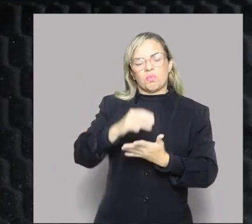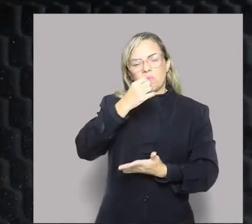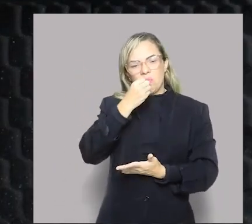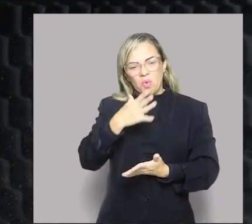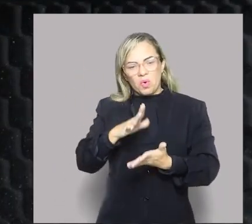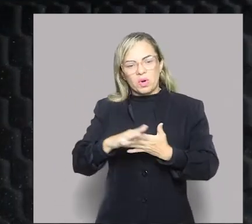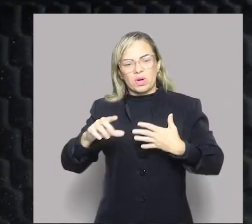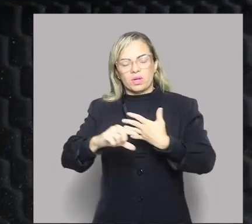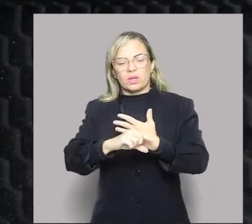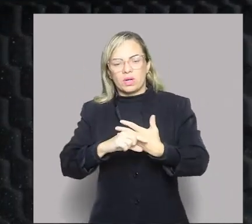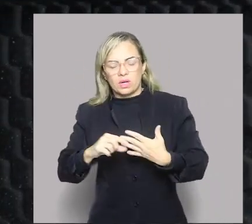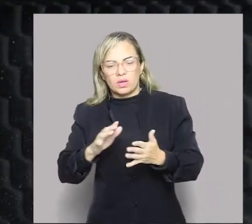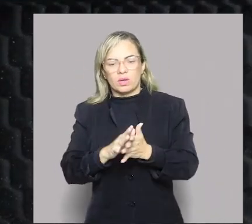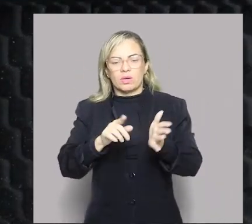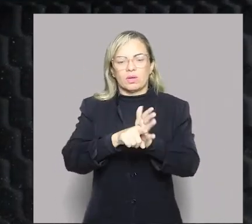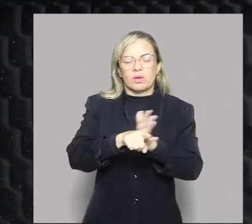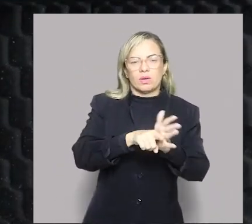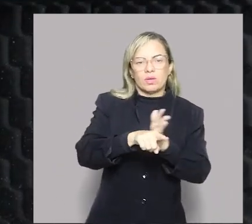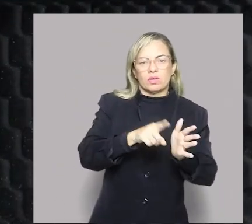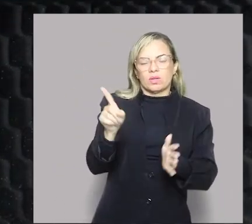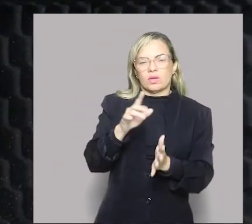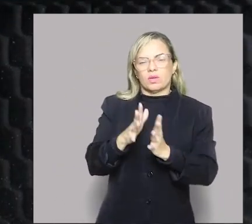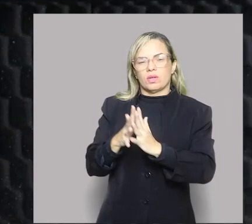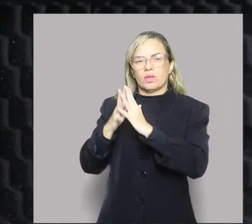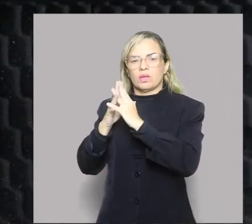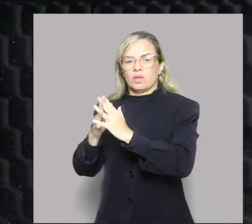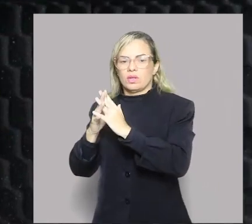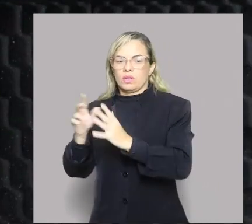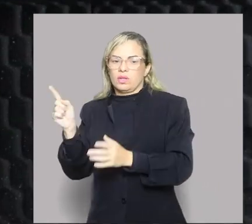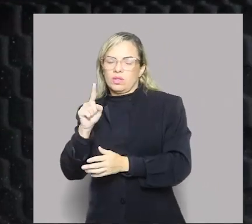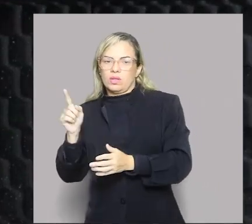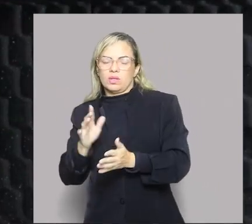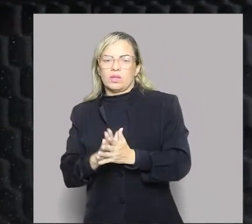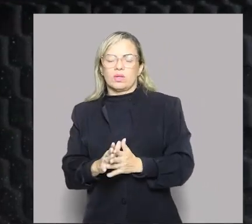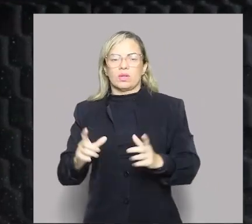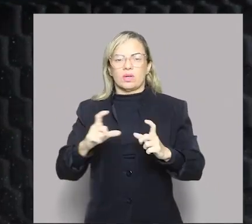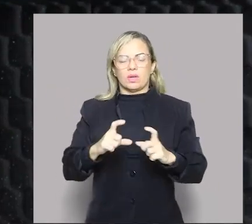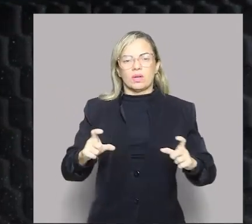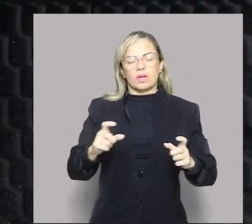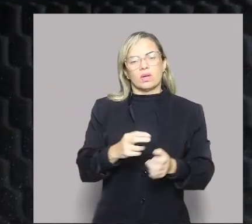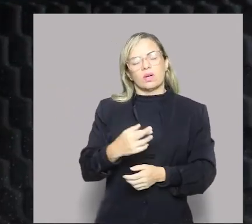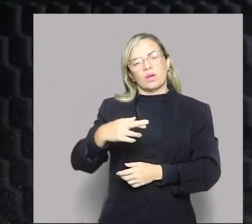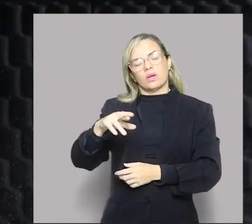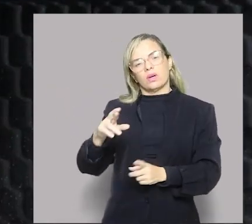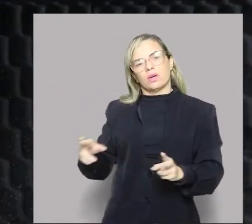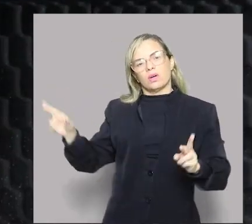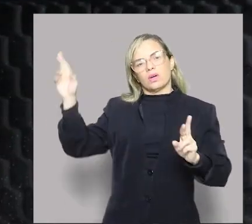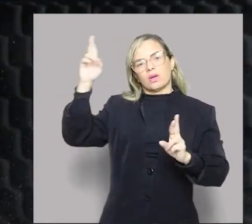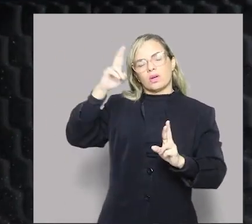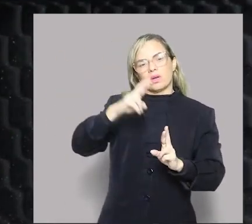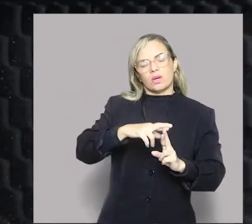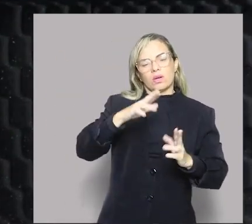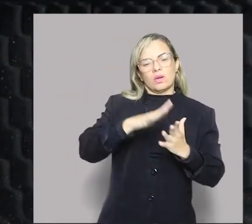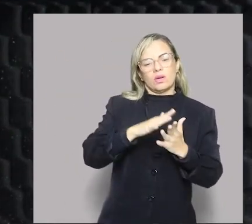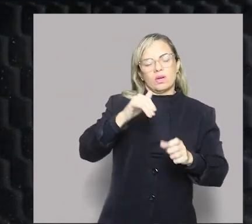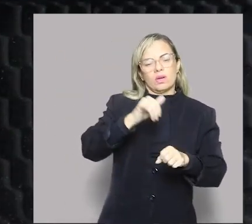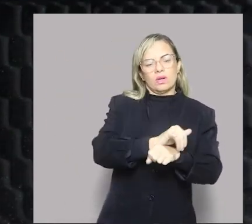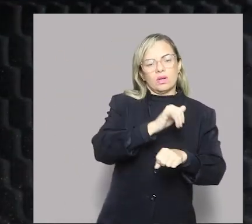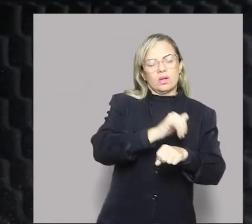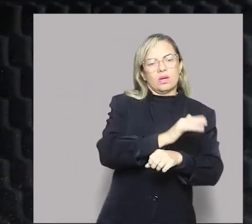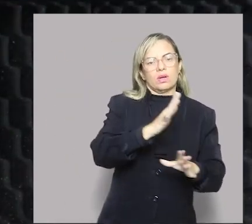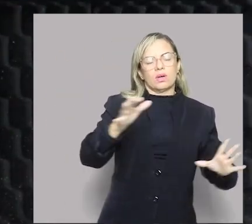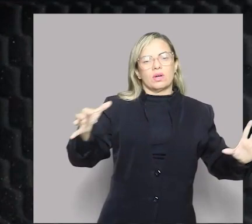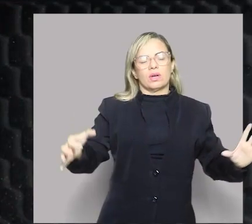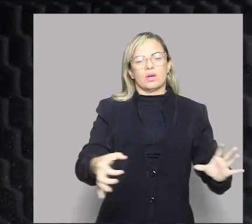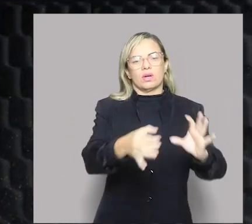legitimadores. Não devemos confundir referências com legitimação. A referência é uma estratégia de associação,